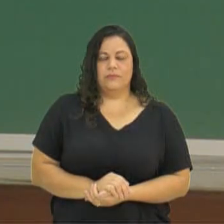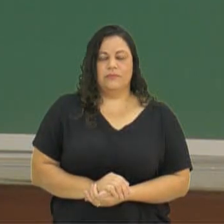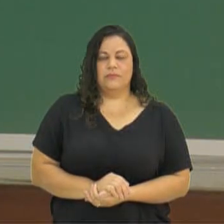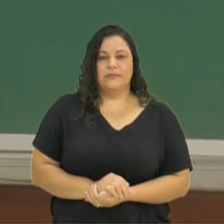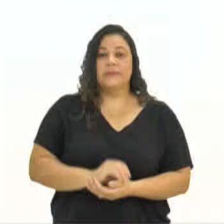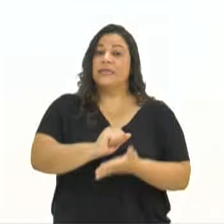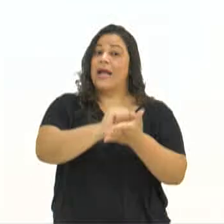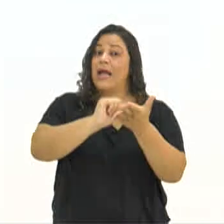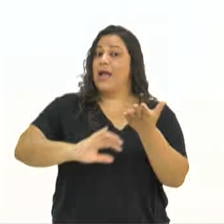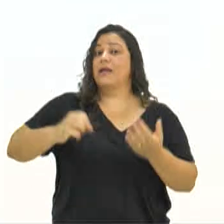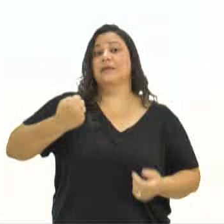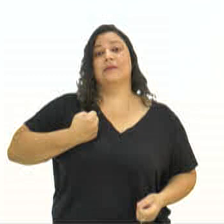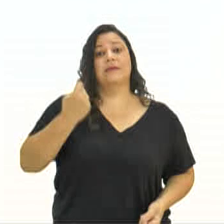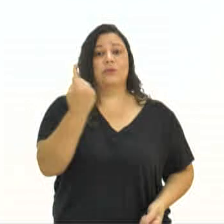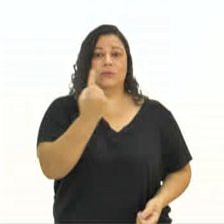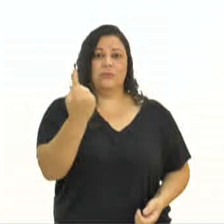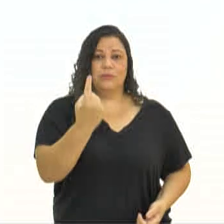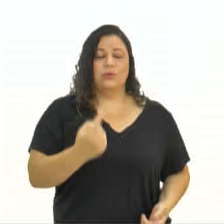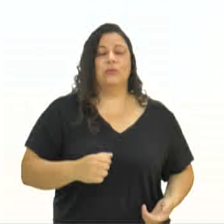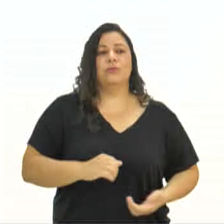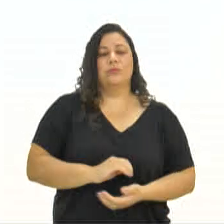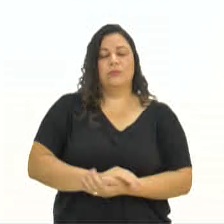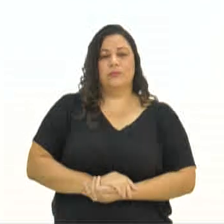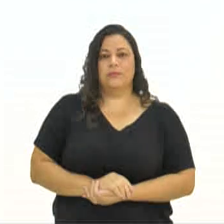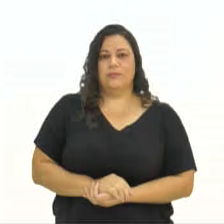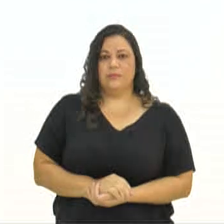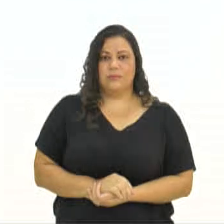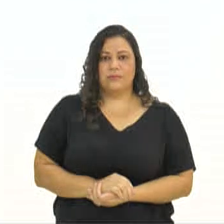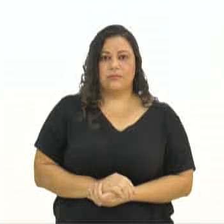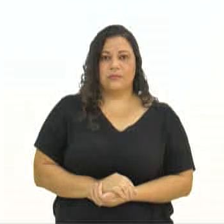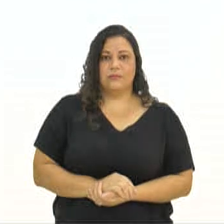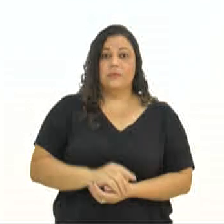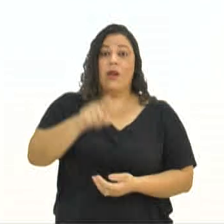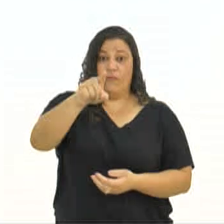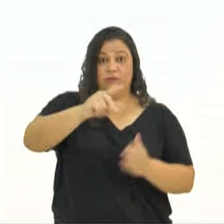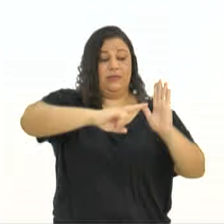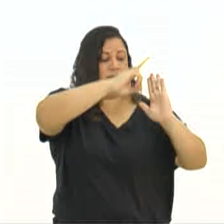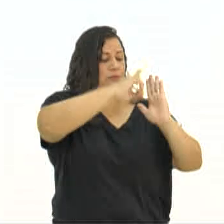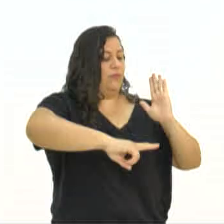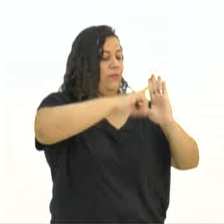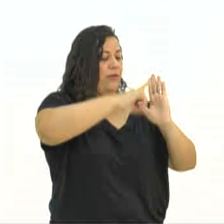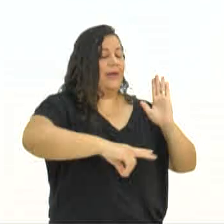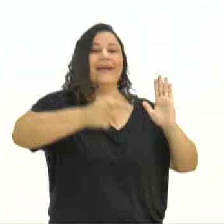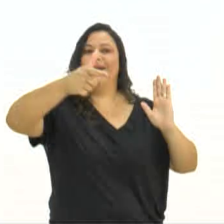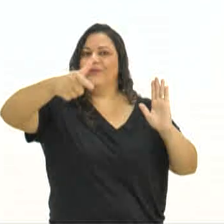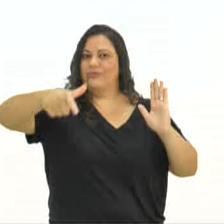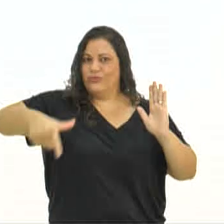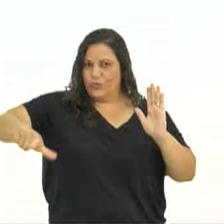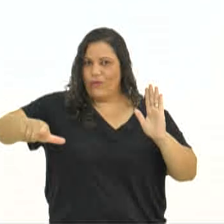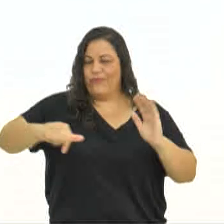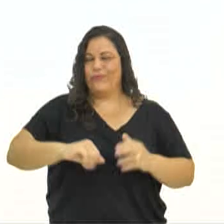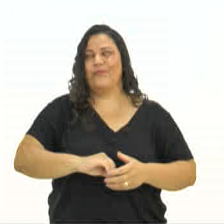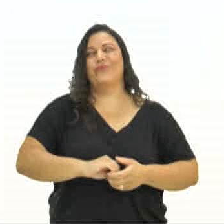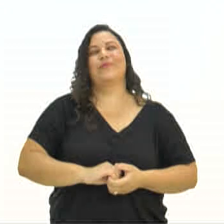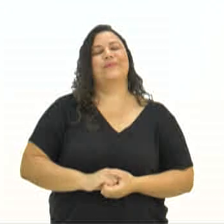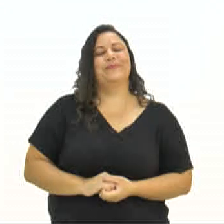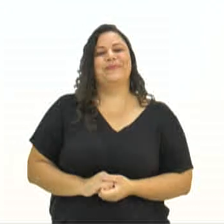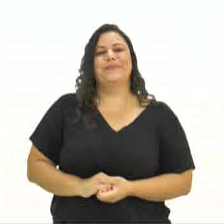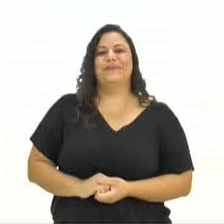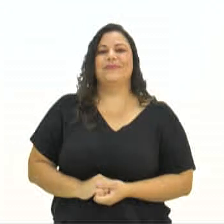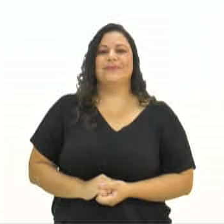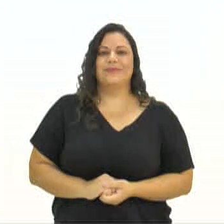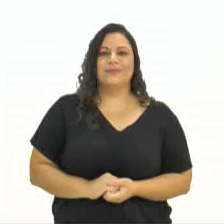atividade. Tras leer nuevamente la sinopsis, então vocês vão ler de novo, de La Ladrona de Libros,